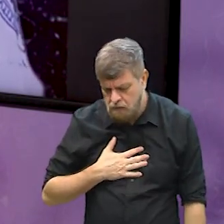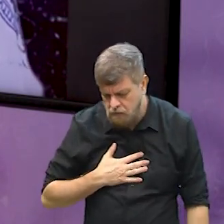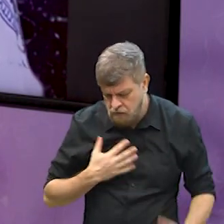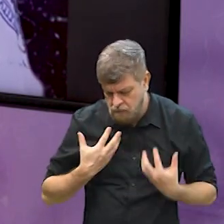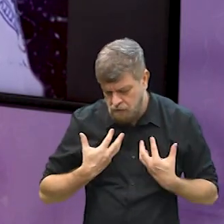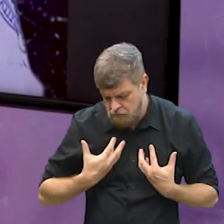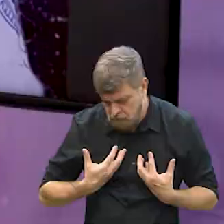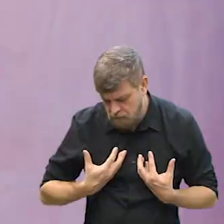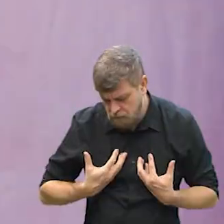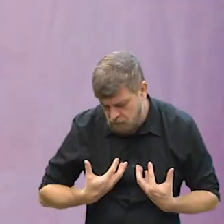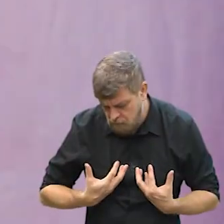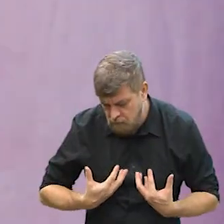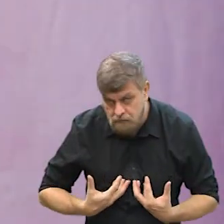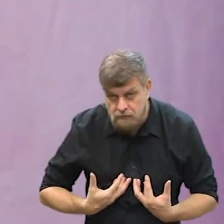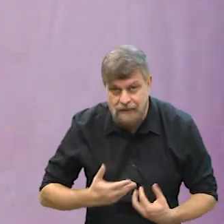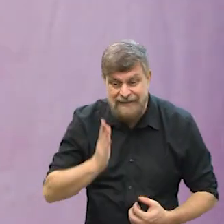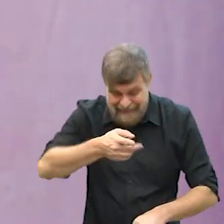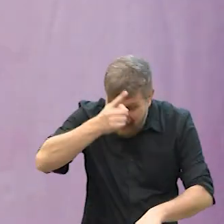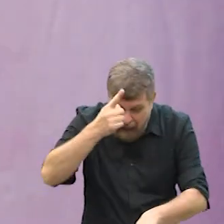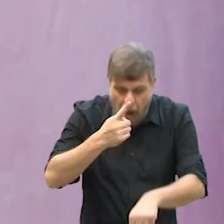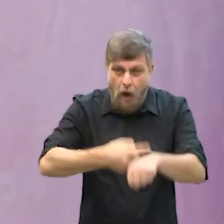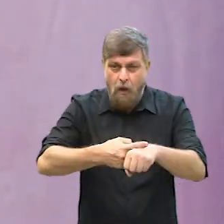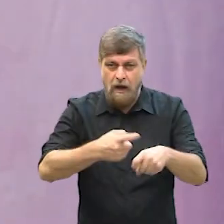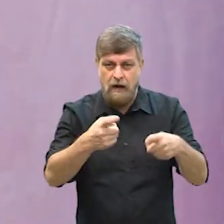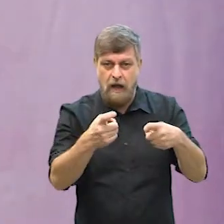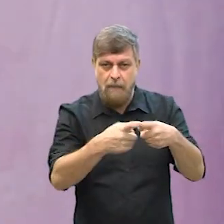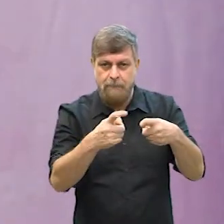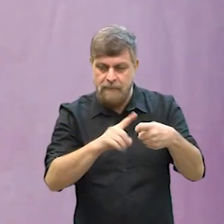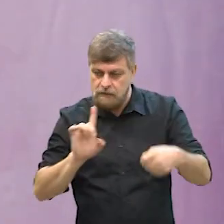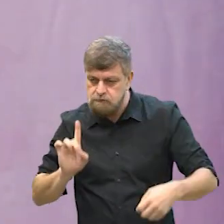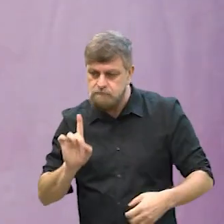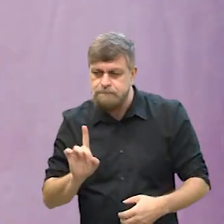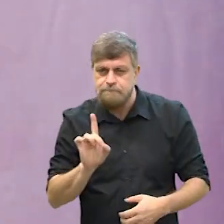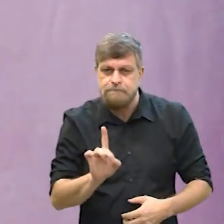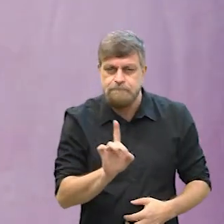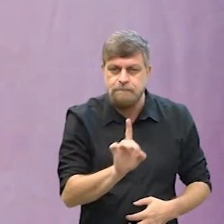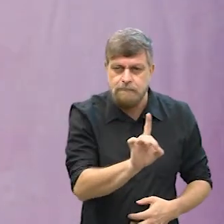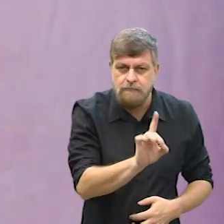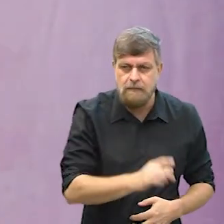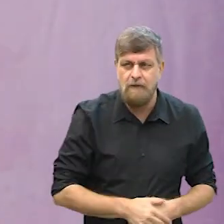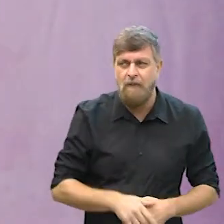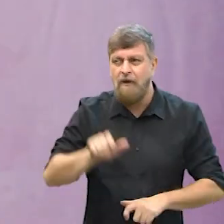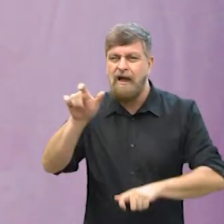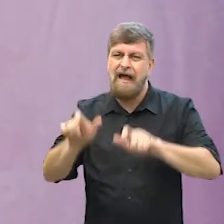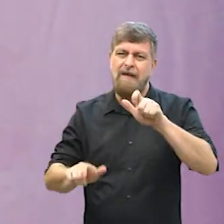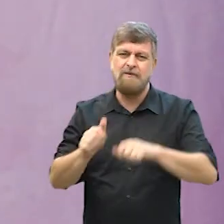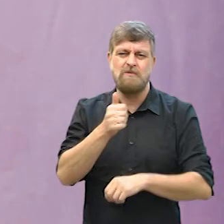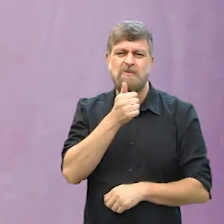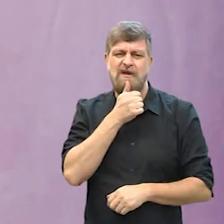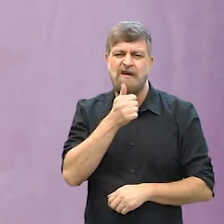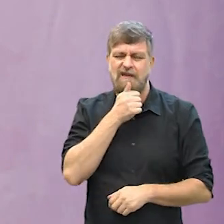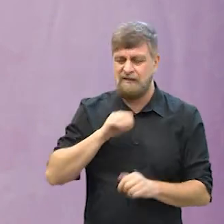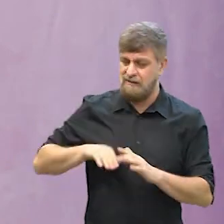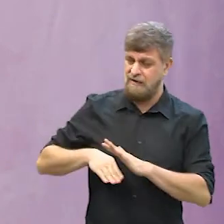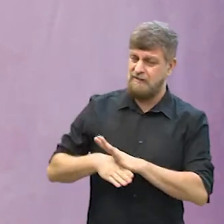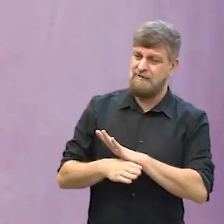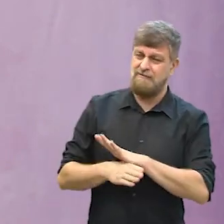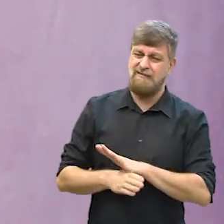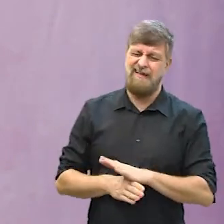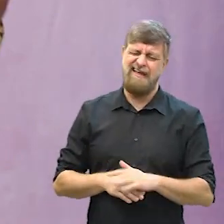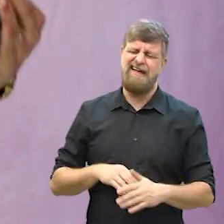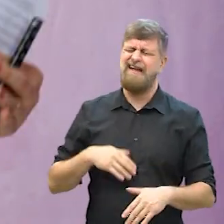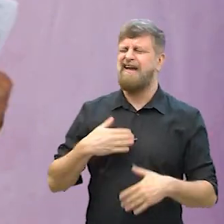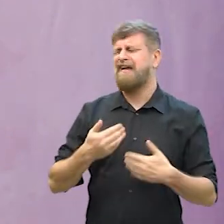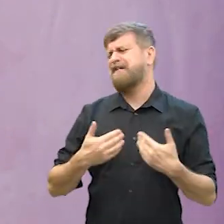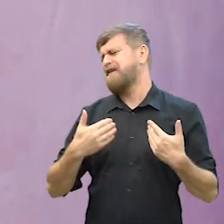cansaços, essa fadiga, já deve procurar o médico? Ou as pessoas ainda estão com esse costume de ir